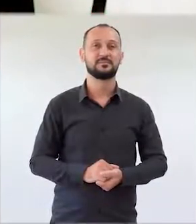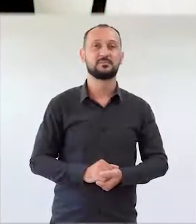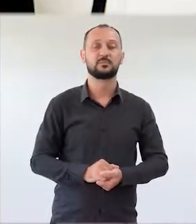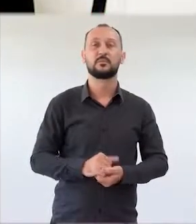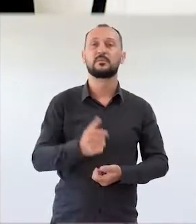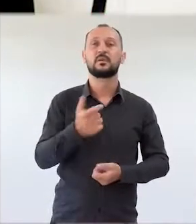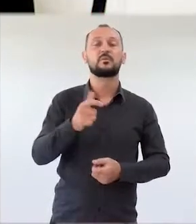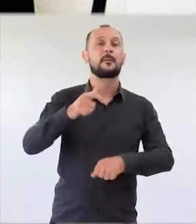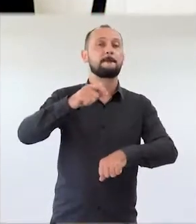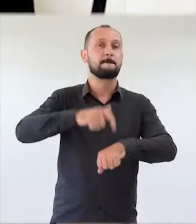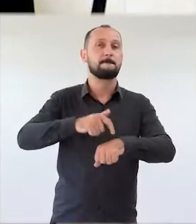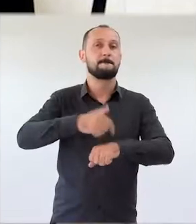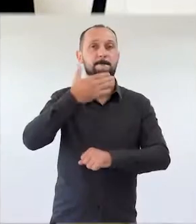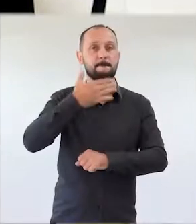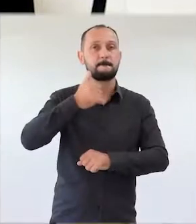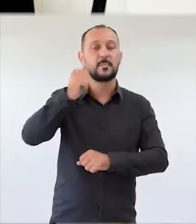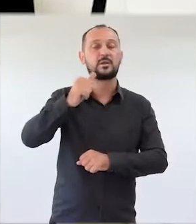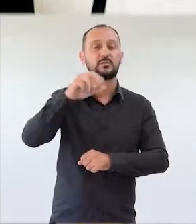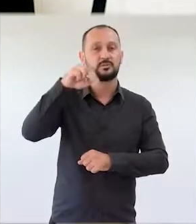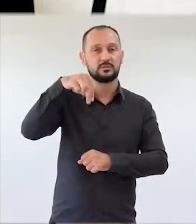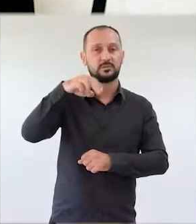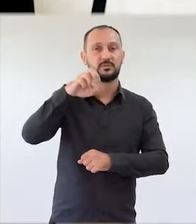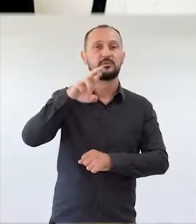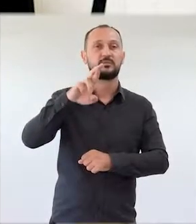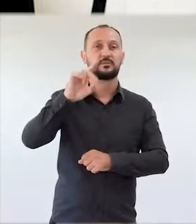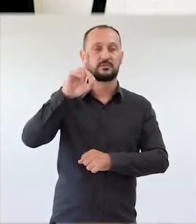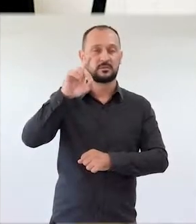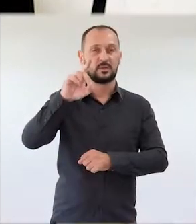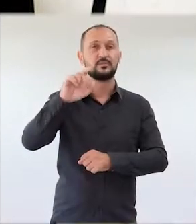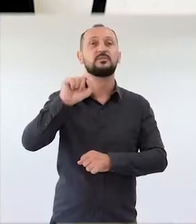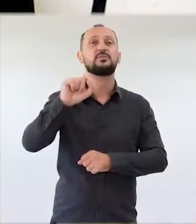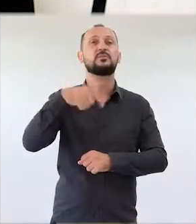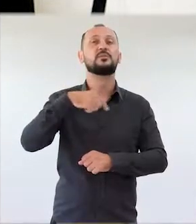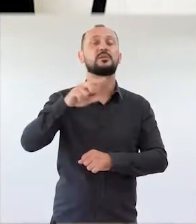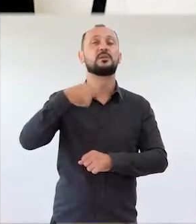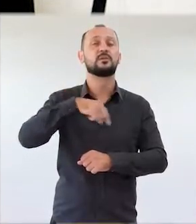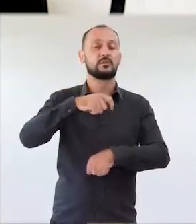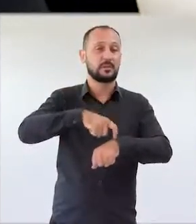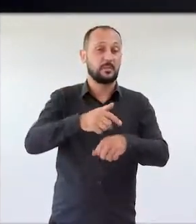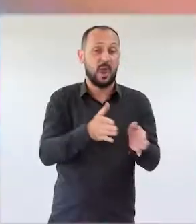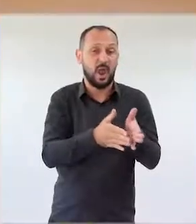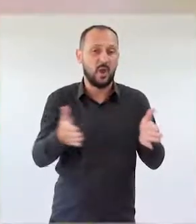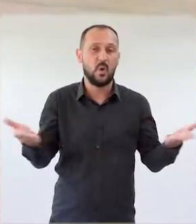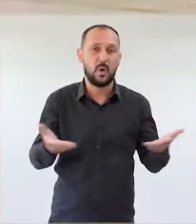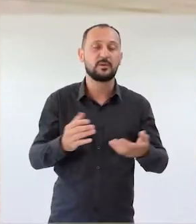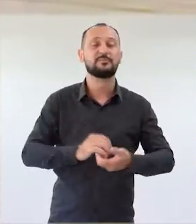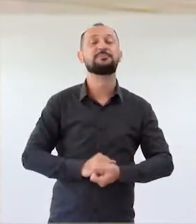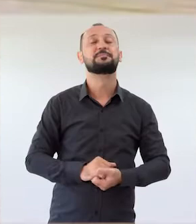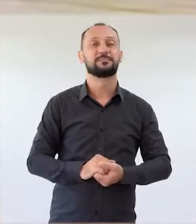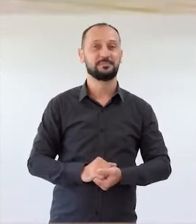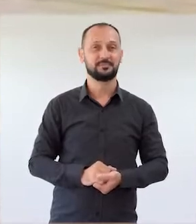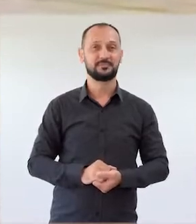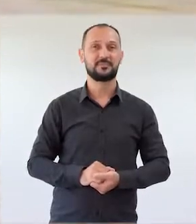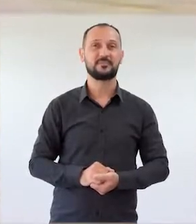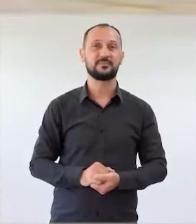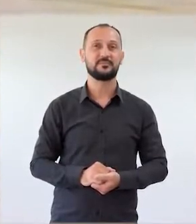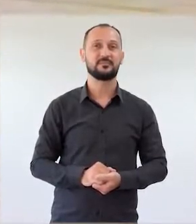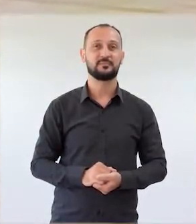Não existe momento melhor para ser nerd no mundo do que os nossos tempos.